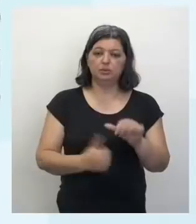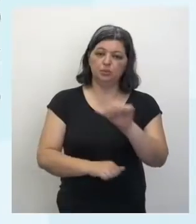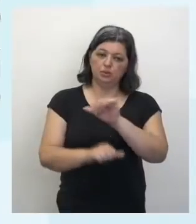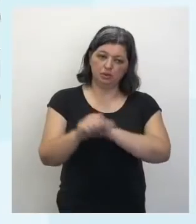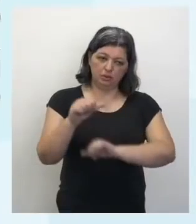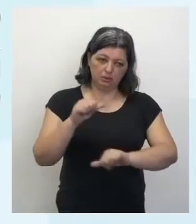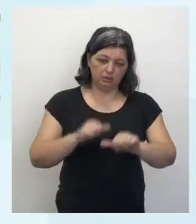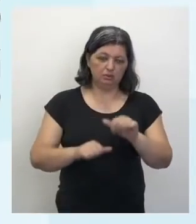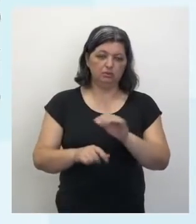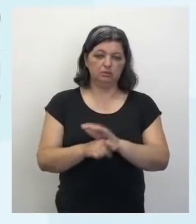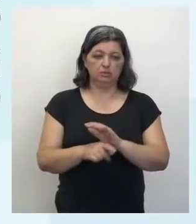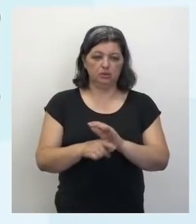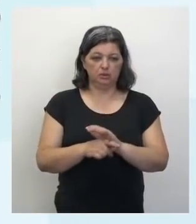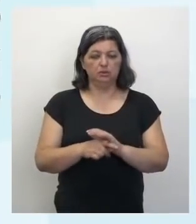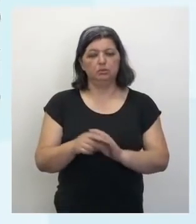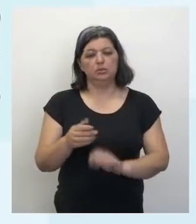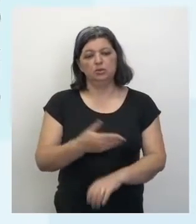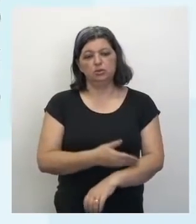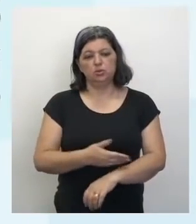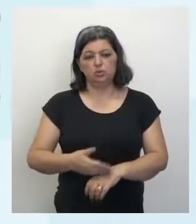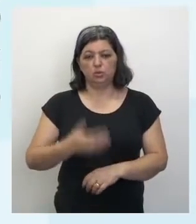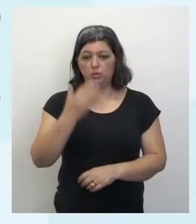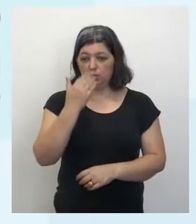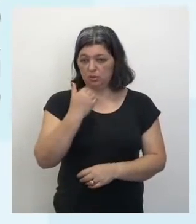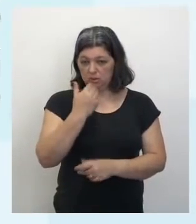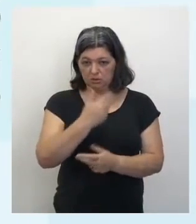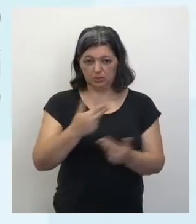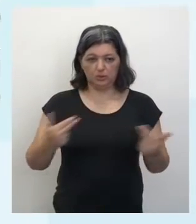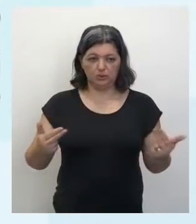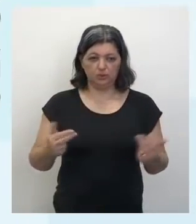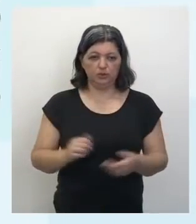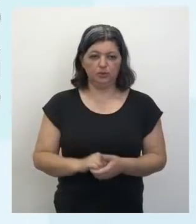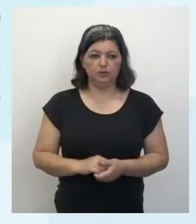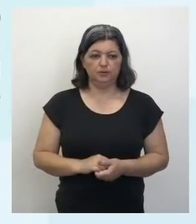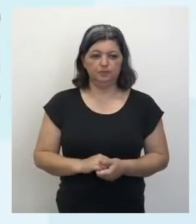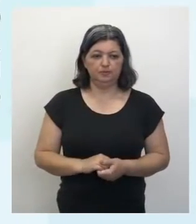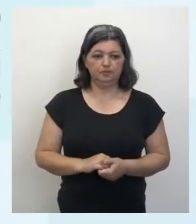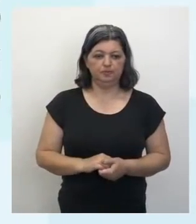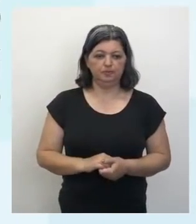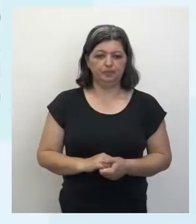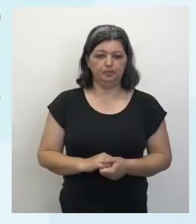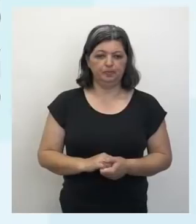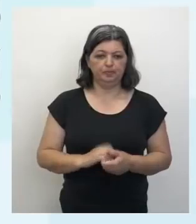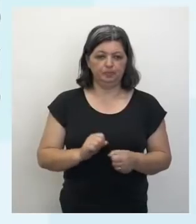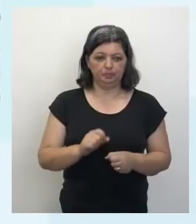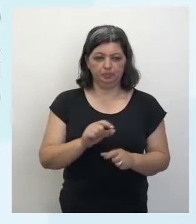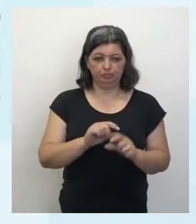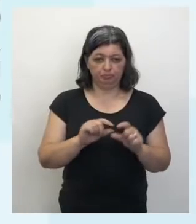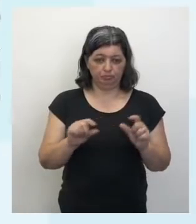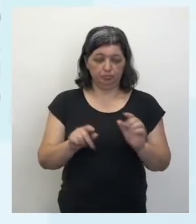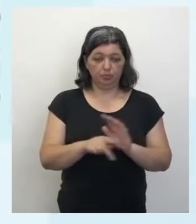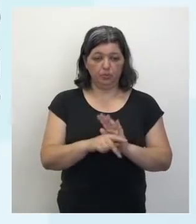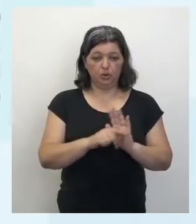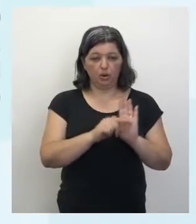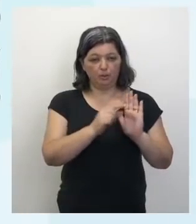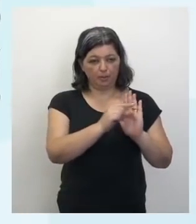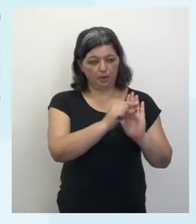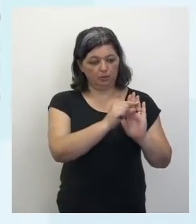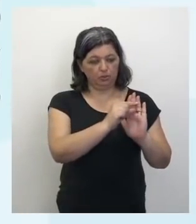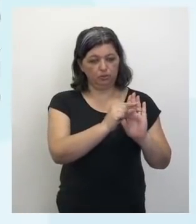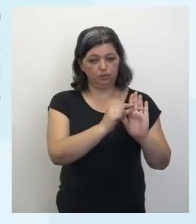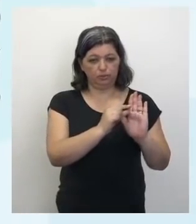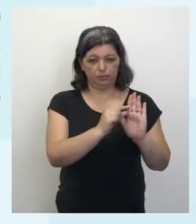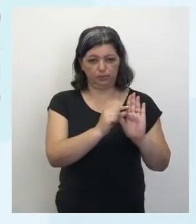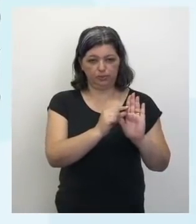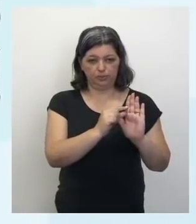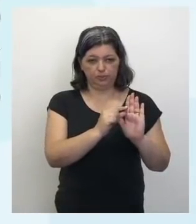de hábitos alimentares, o estudo, olha só, deixa eu pegar um grifo aqui, ó. Vamos fazer o que tem que ser feito, né? Vou pegar